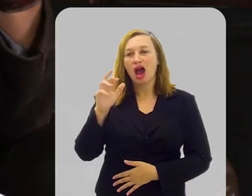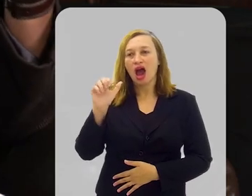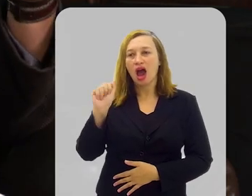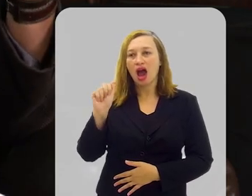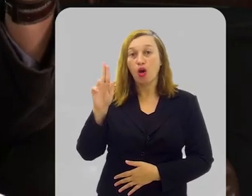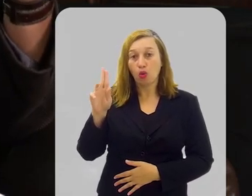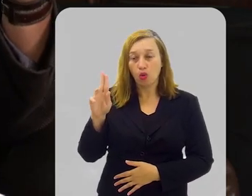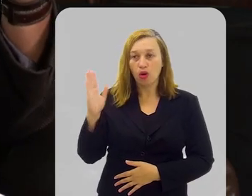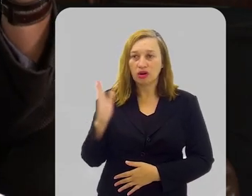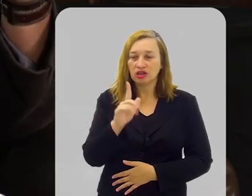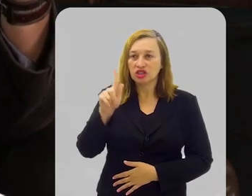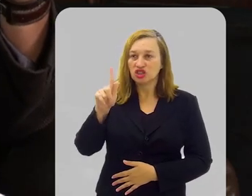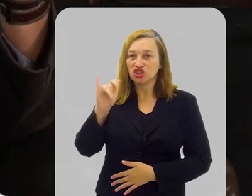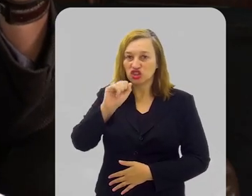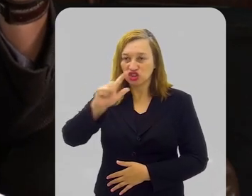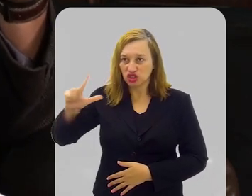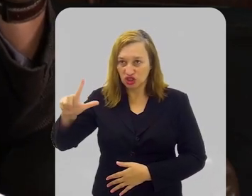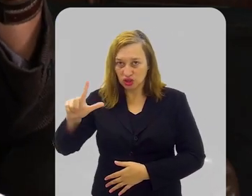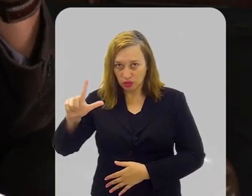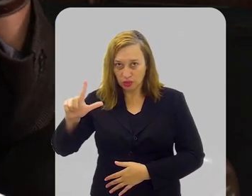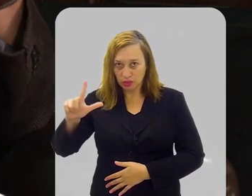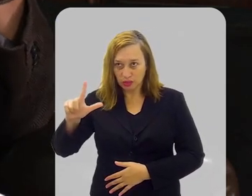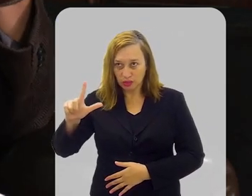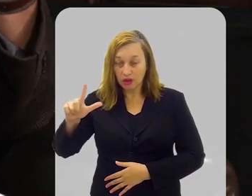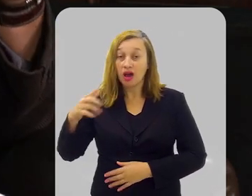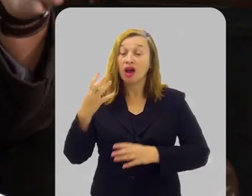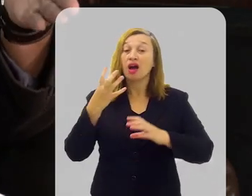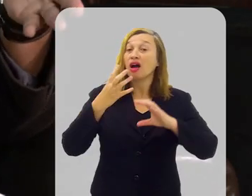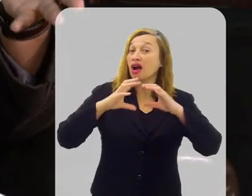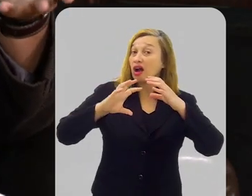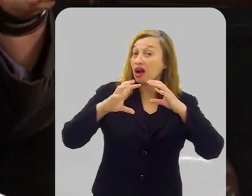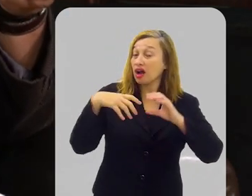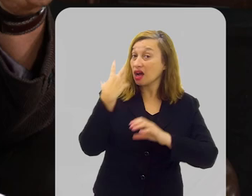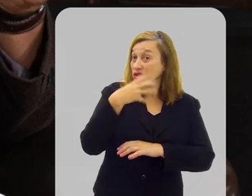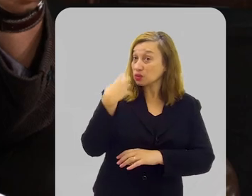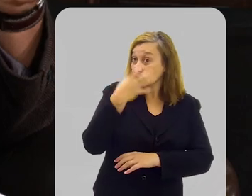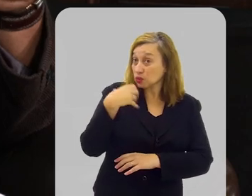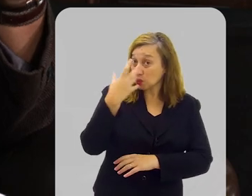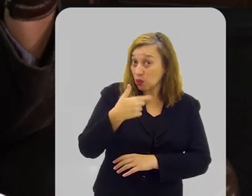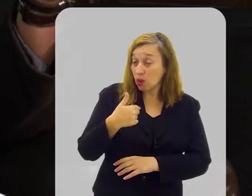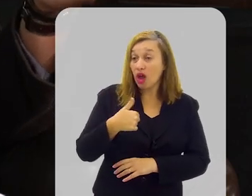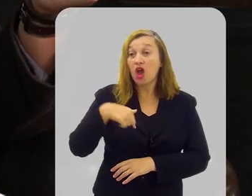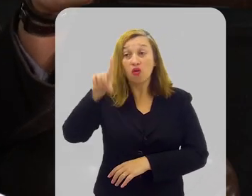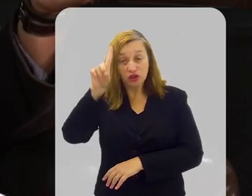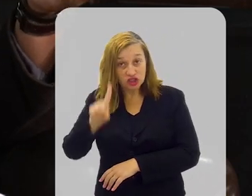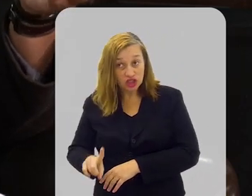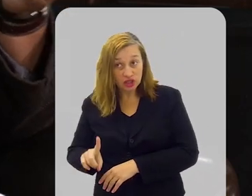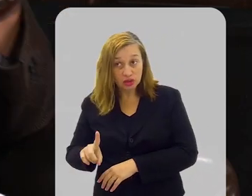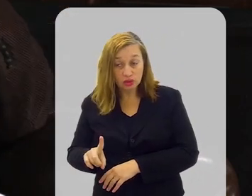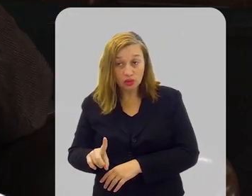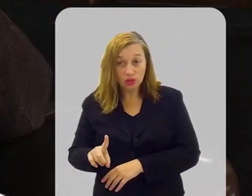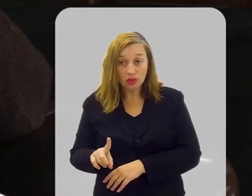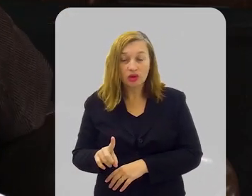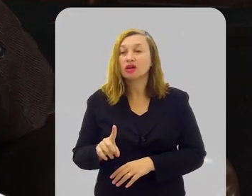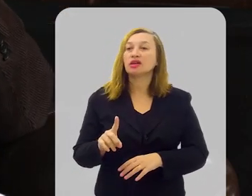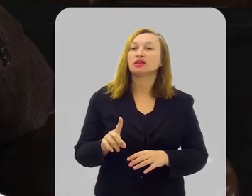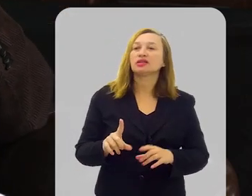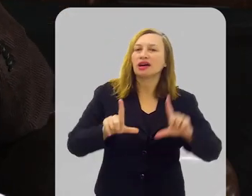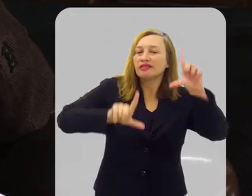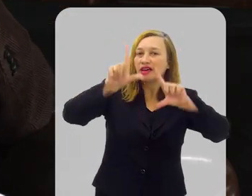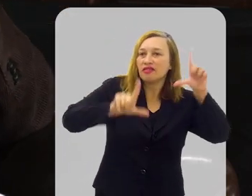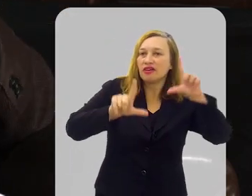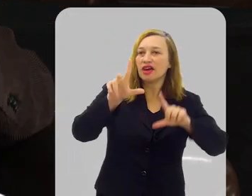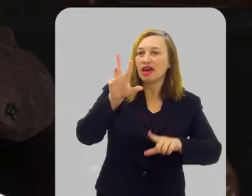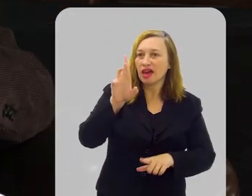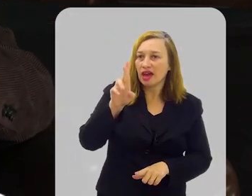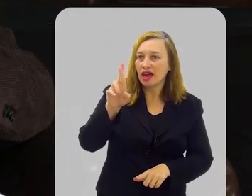um beijo muito grande para todos da Rede Record, onde durante anos fui diretor da Rede Record Internacional. Raul, beijo no